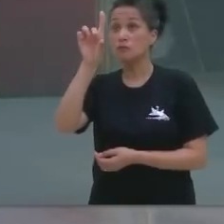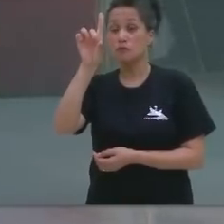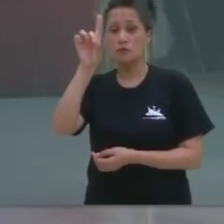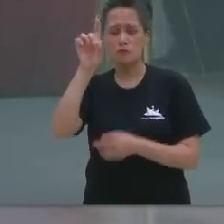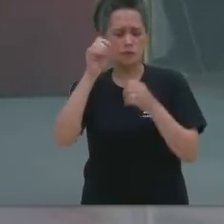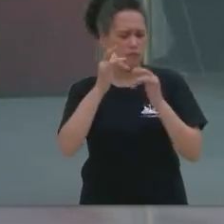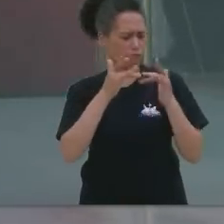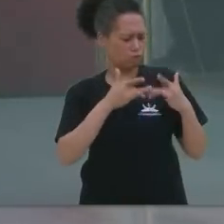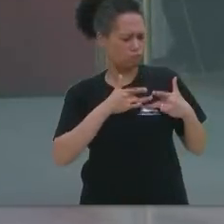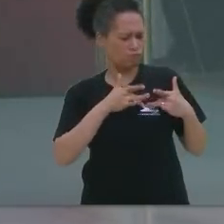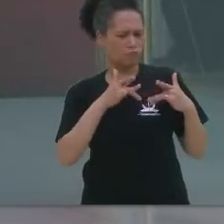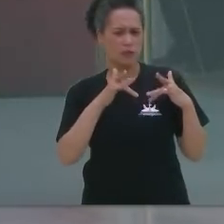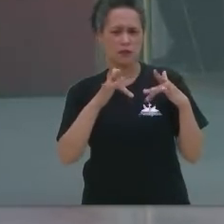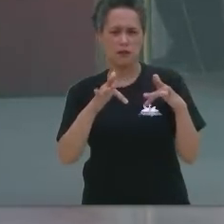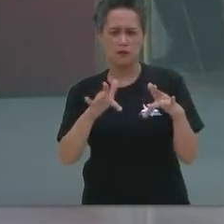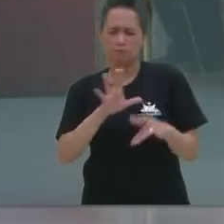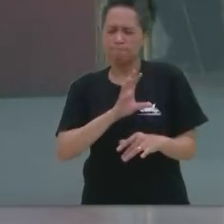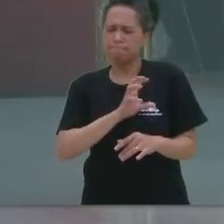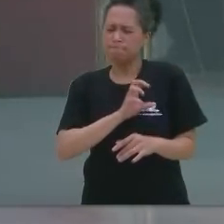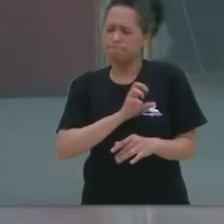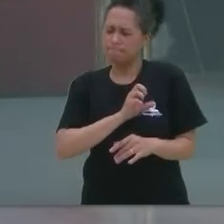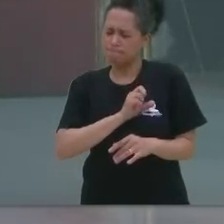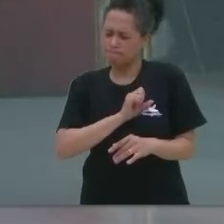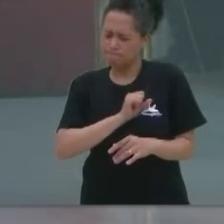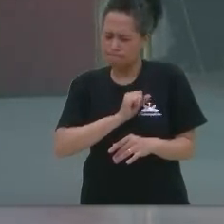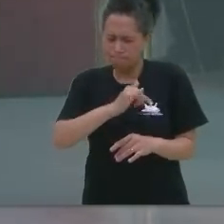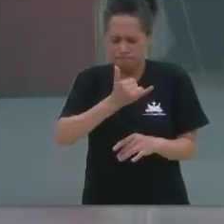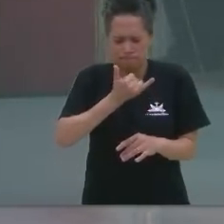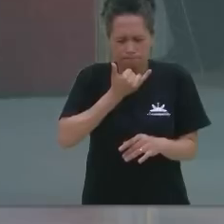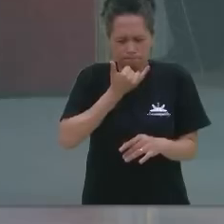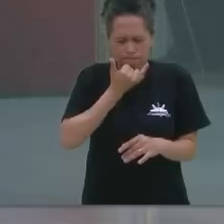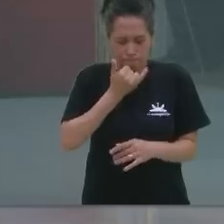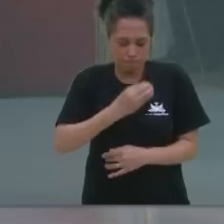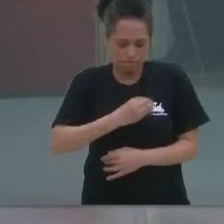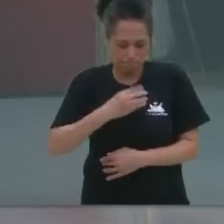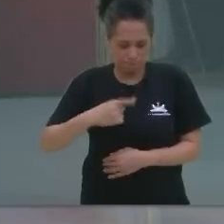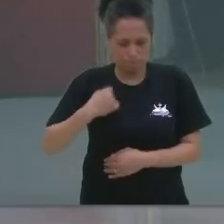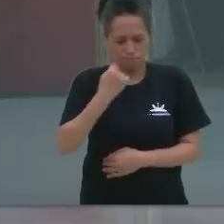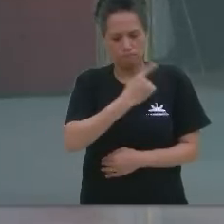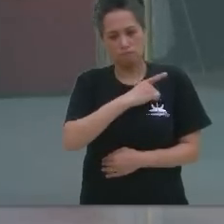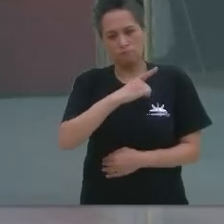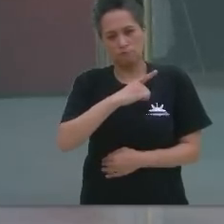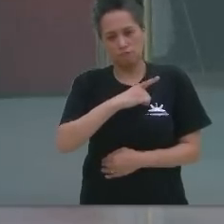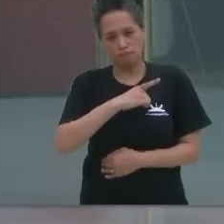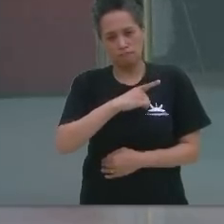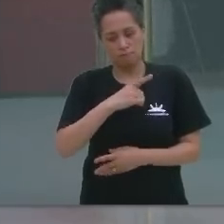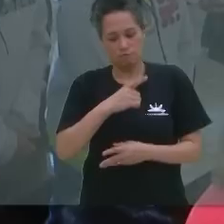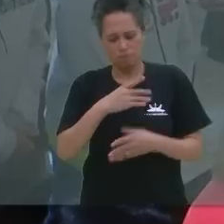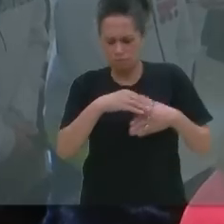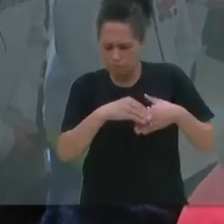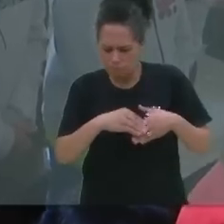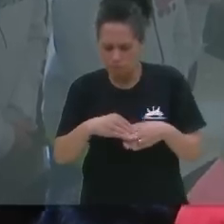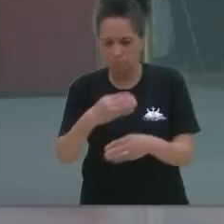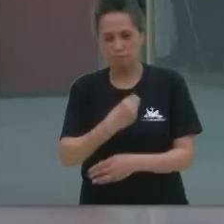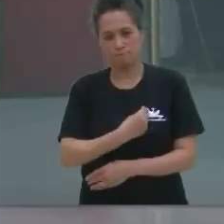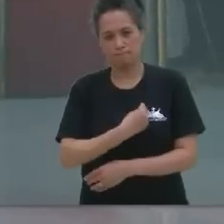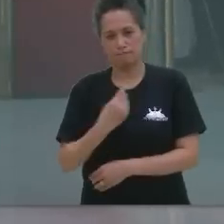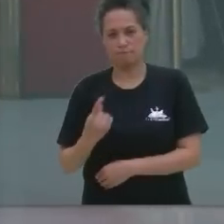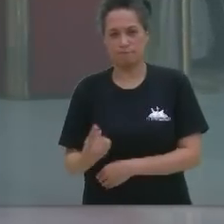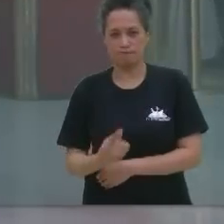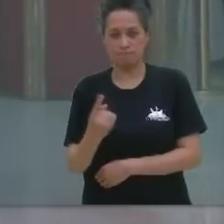De misericórdia e compaixão, perdoe os nossos pecados e nos conduza à vida eterna.